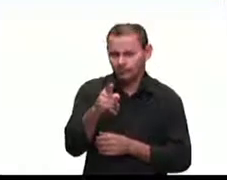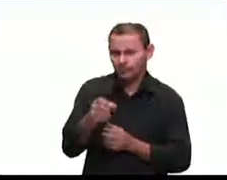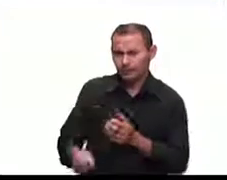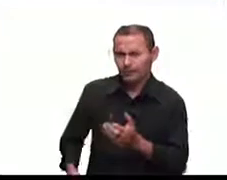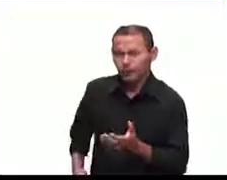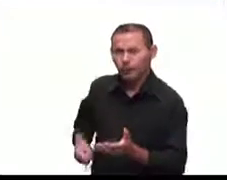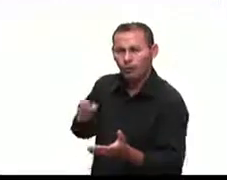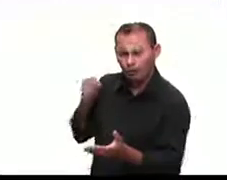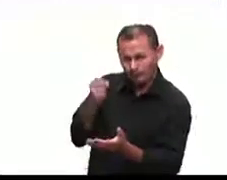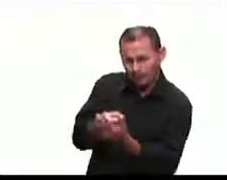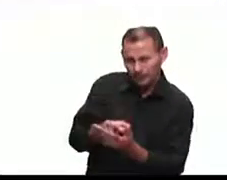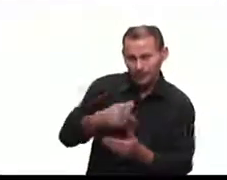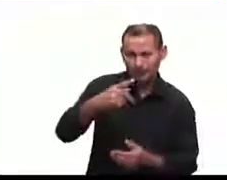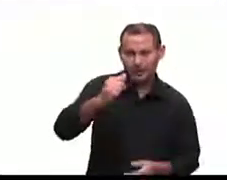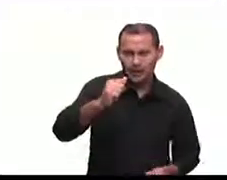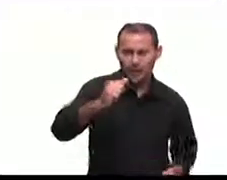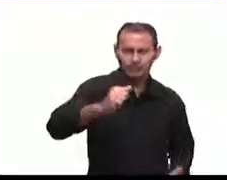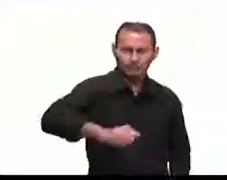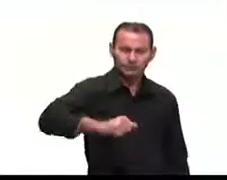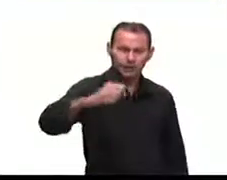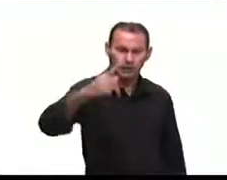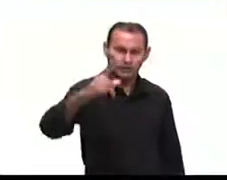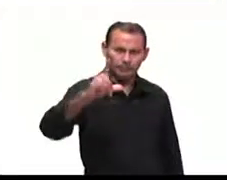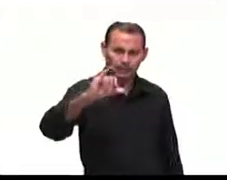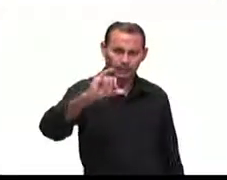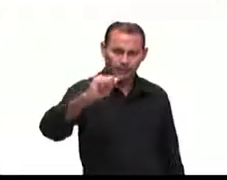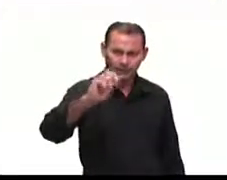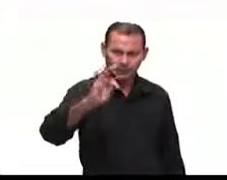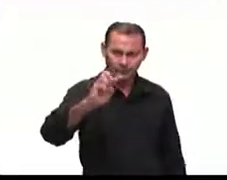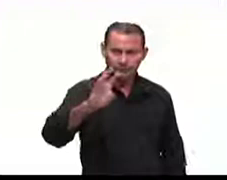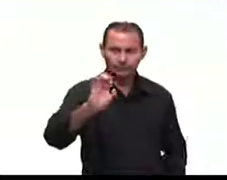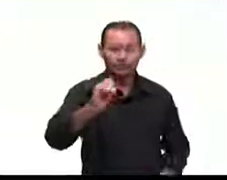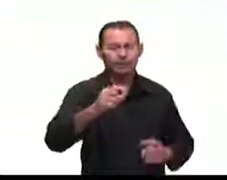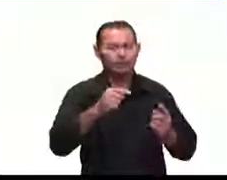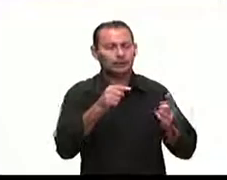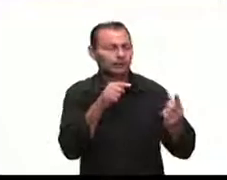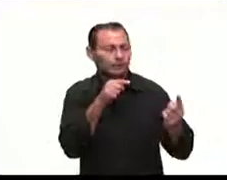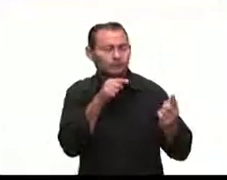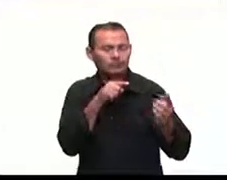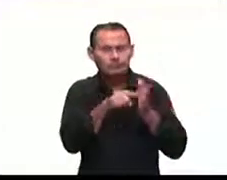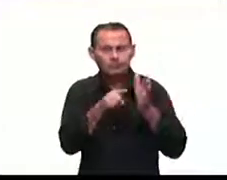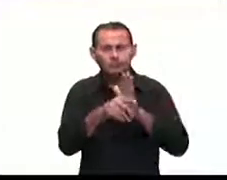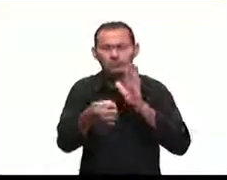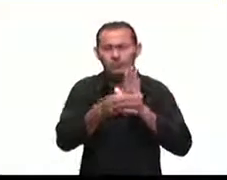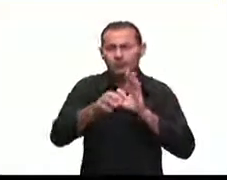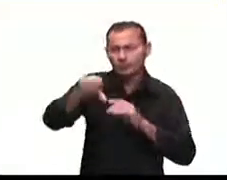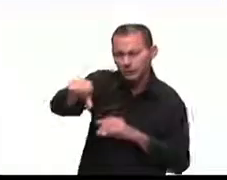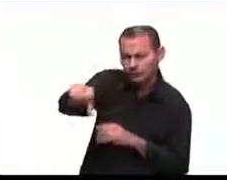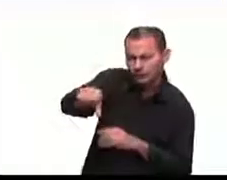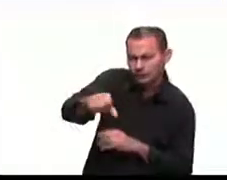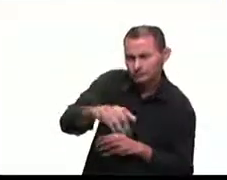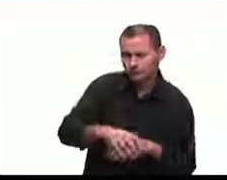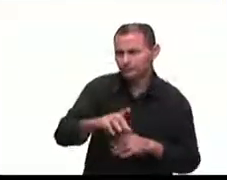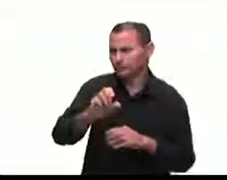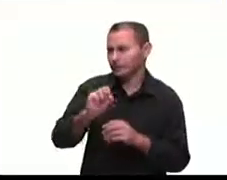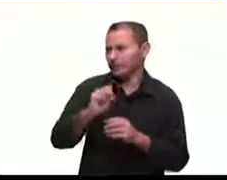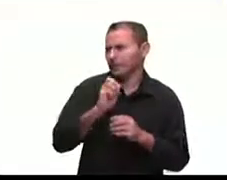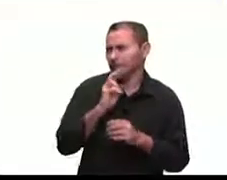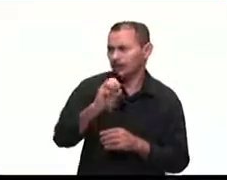um aplicativo com as funções propostas na questão 9, né? Então, as opções